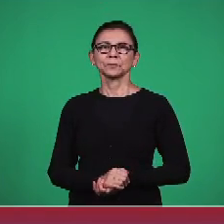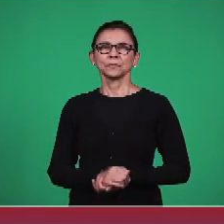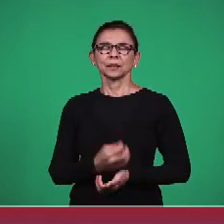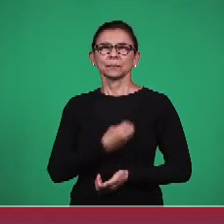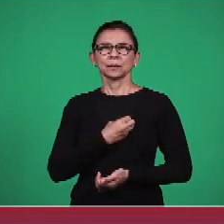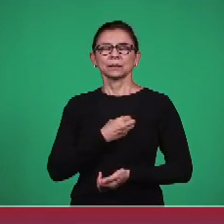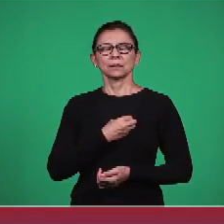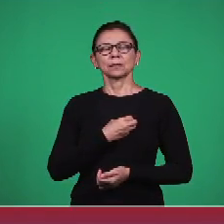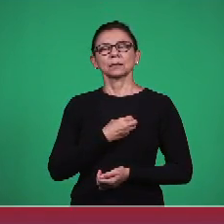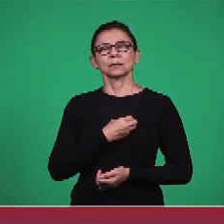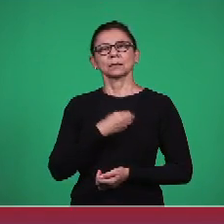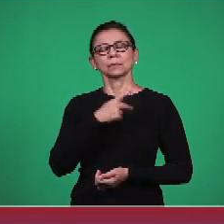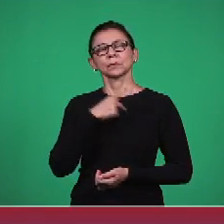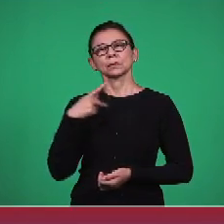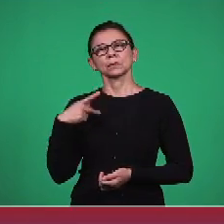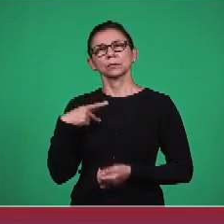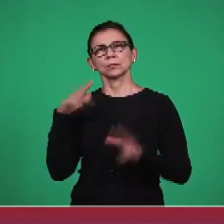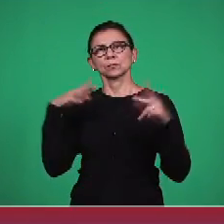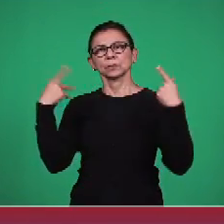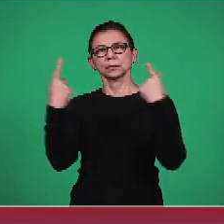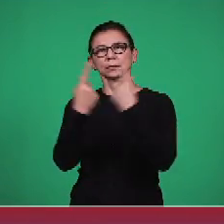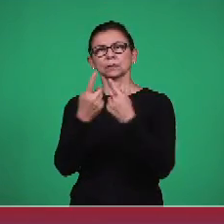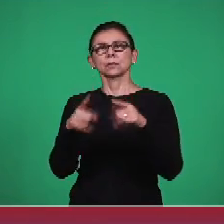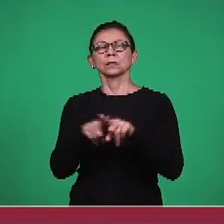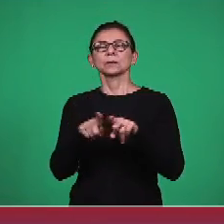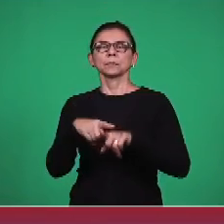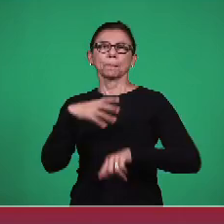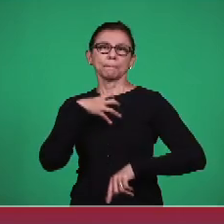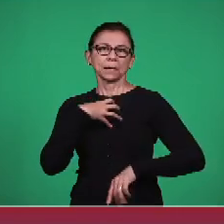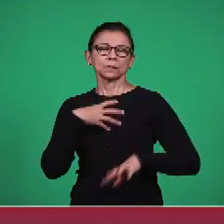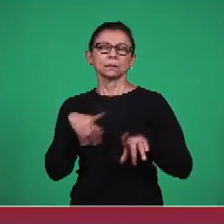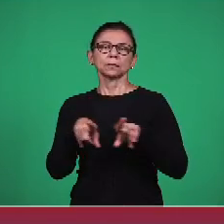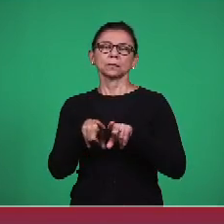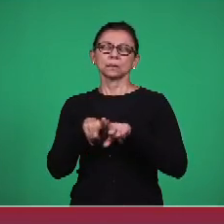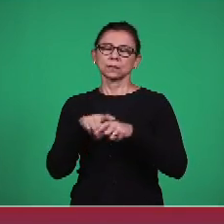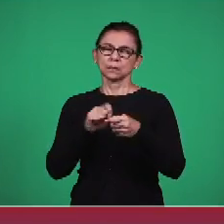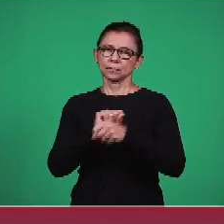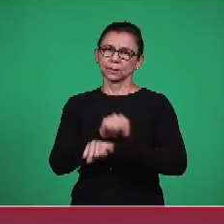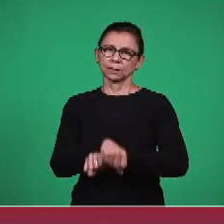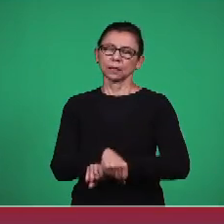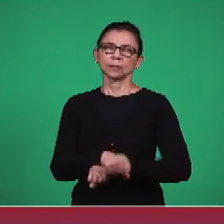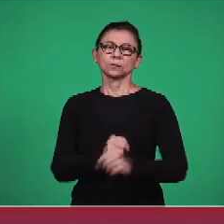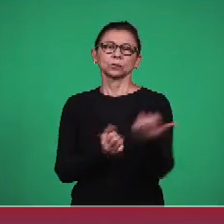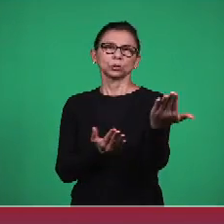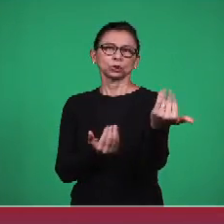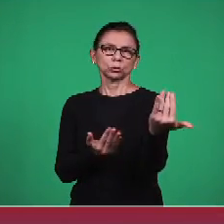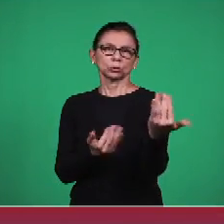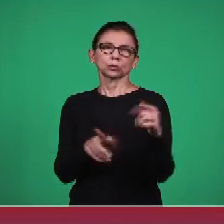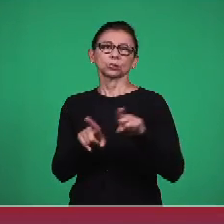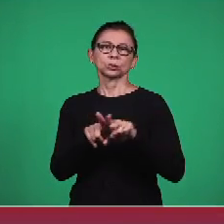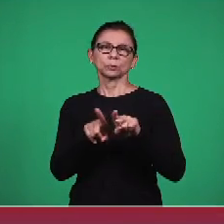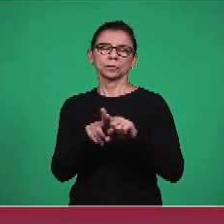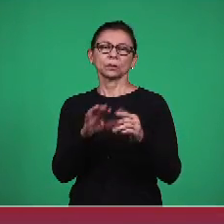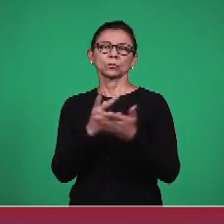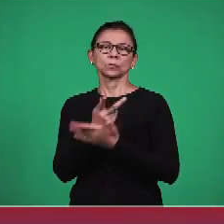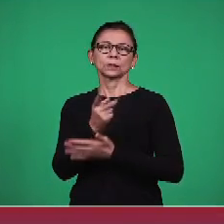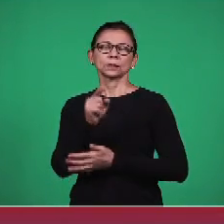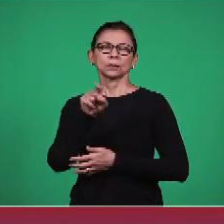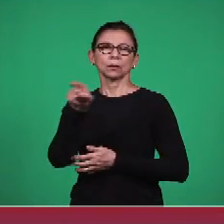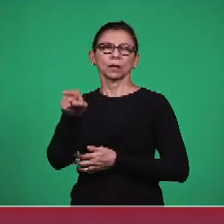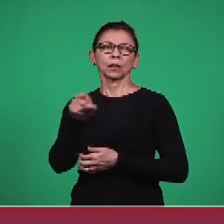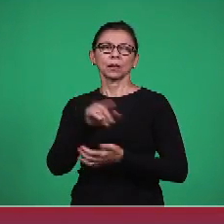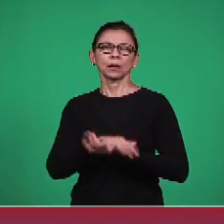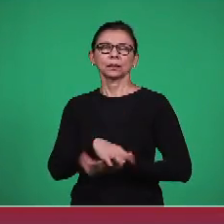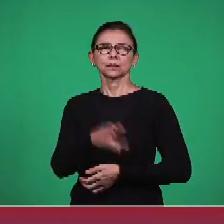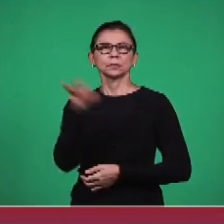presbitério, foi realizado o seminário em Medeiros Neto, na Bahia. O seminário para jovens foi realizado na igreja de Campinas, em São